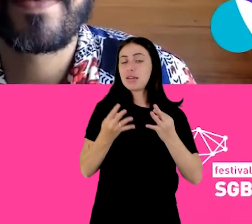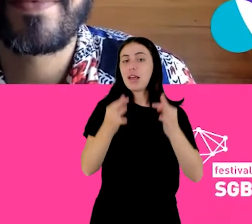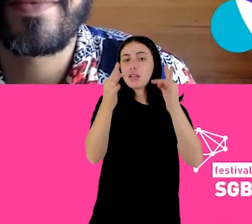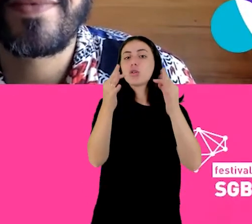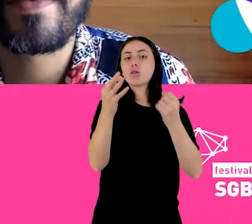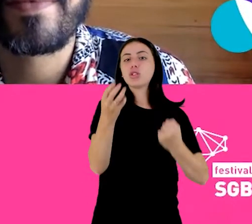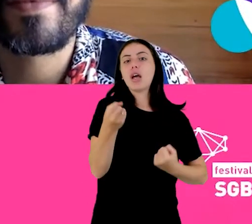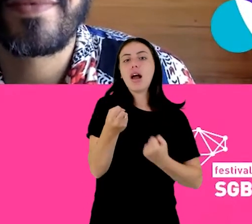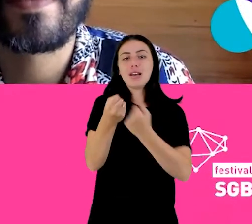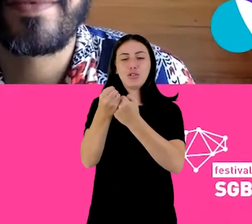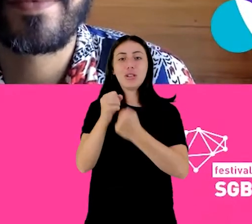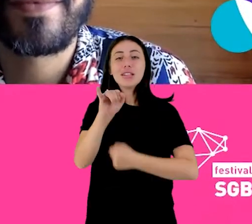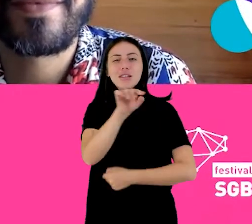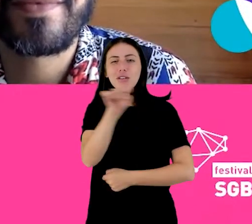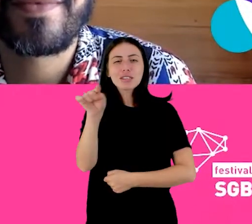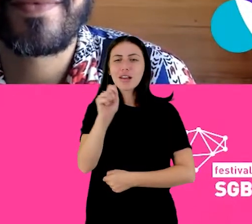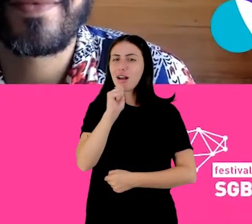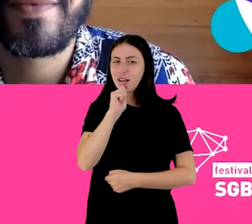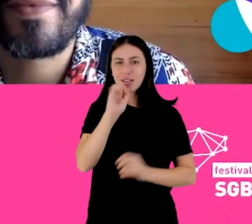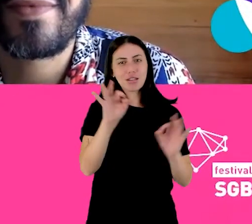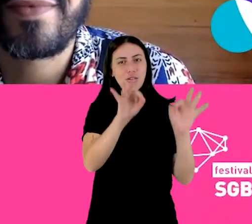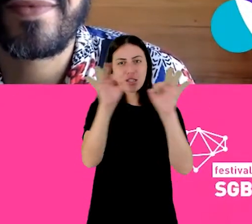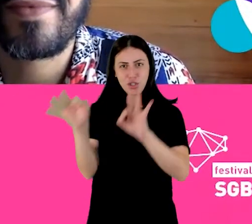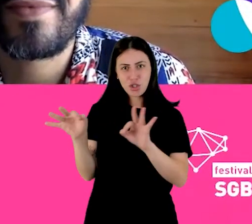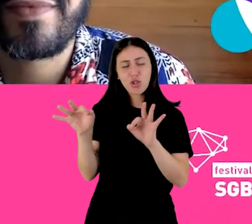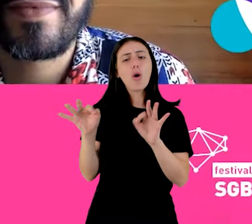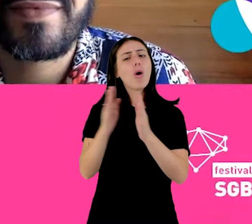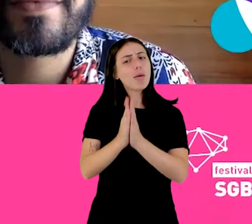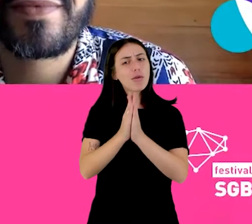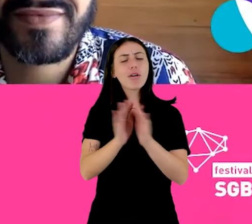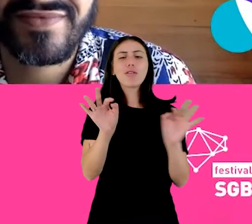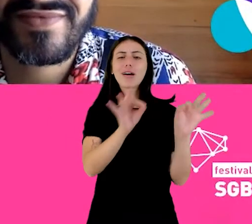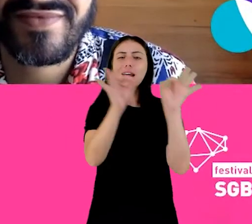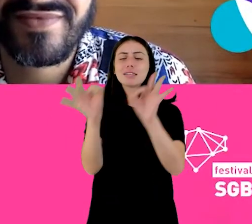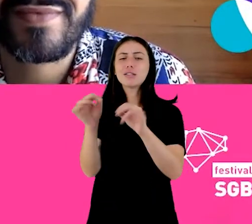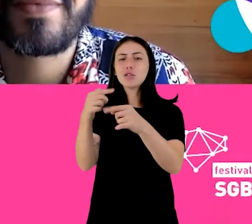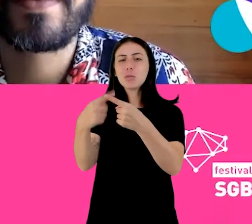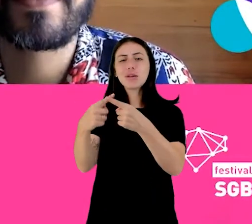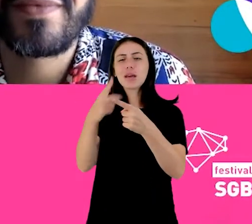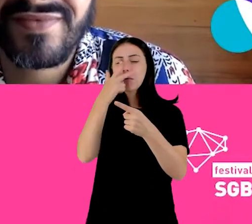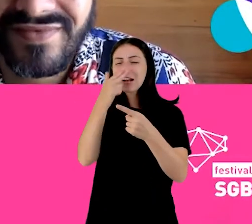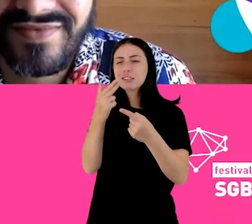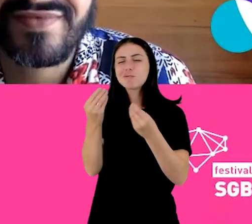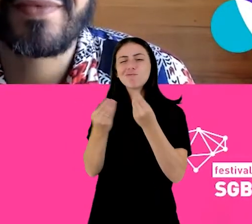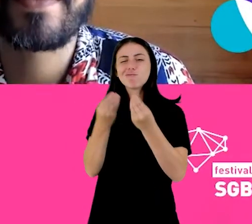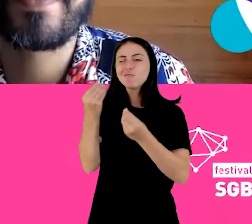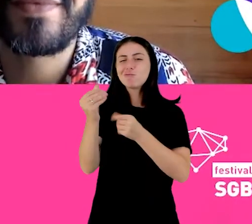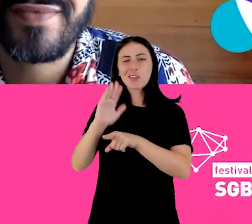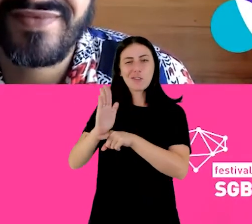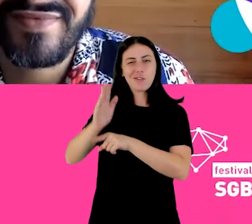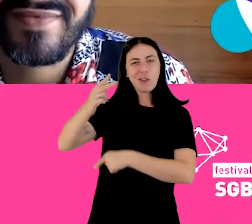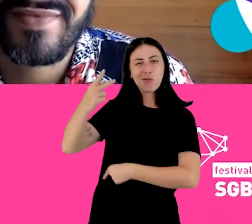você vê com a tecnologia a serviço, porque a peça está percorrendo, então se vocês não viram, vejam, porque eu